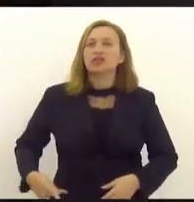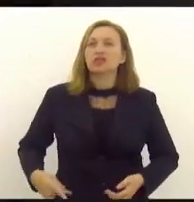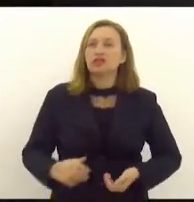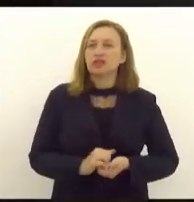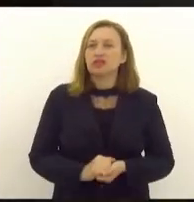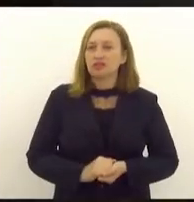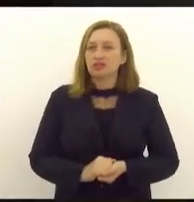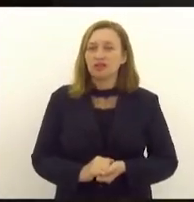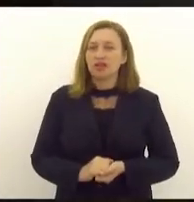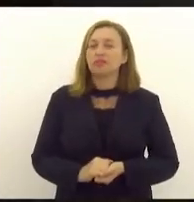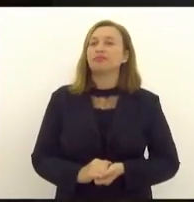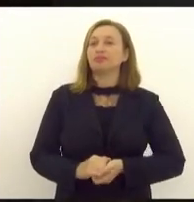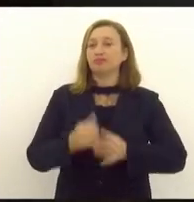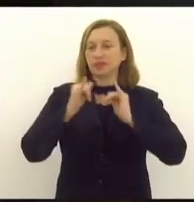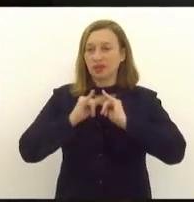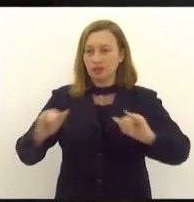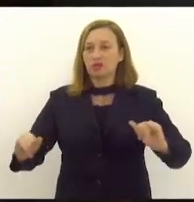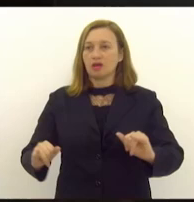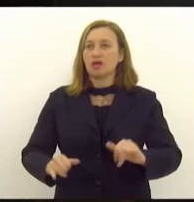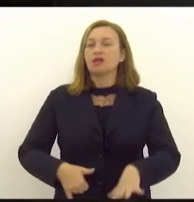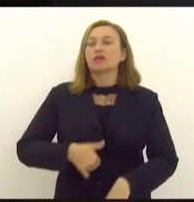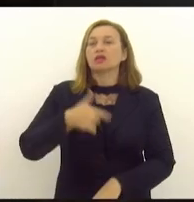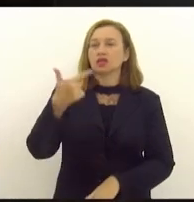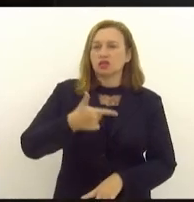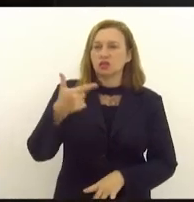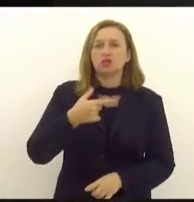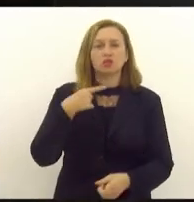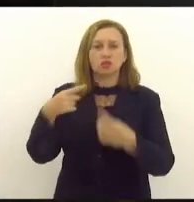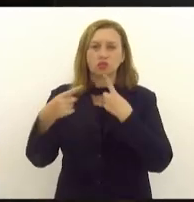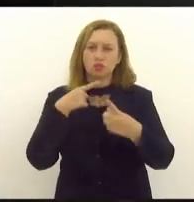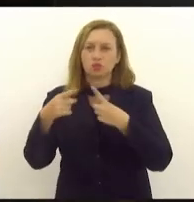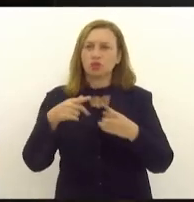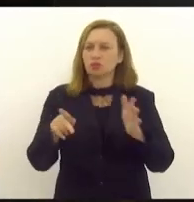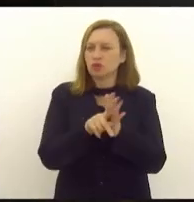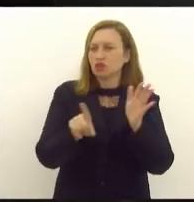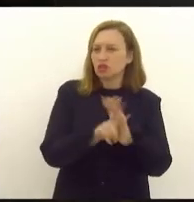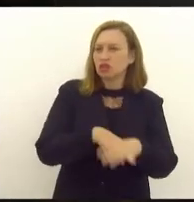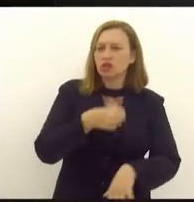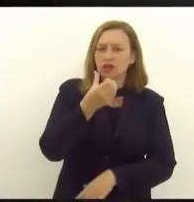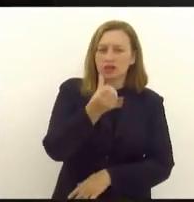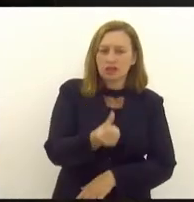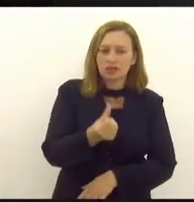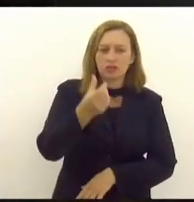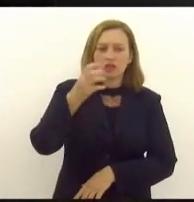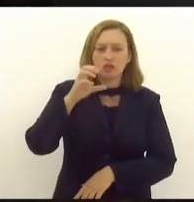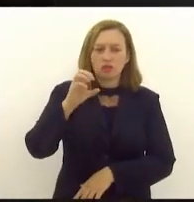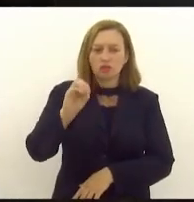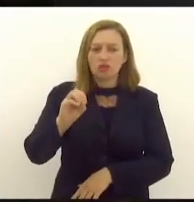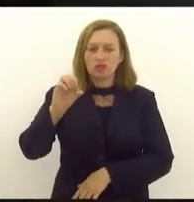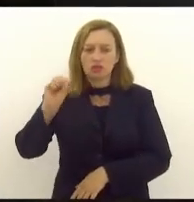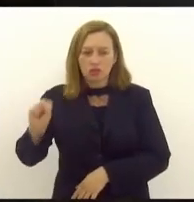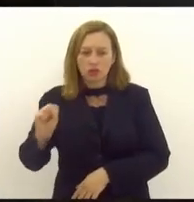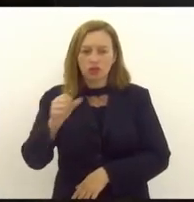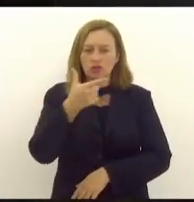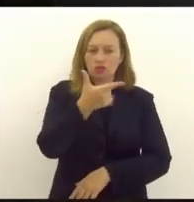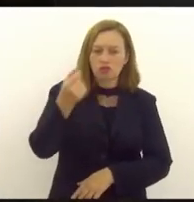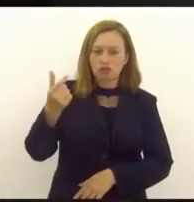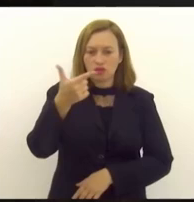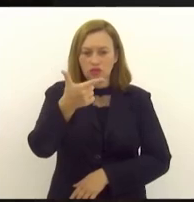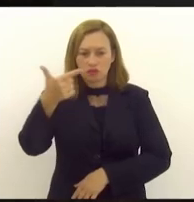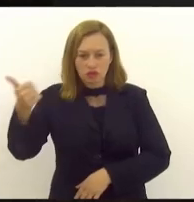Érica anuncio entre hamitação ordinária em segunda discussão projeto de lei número 6208 de